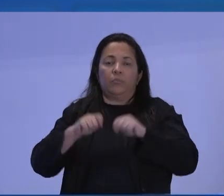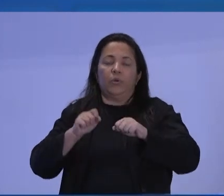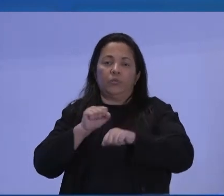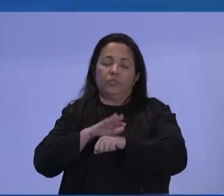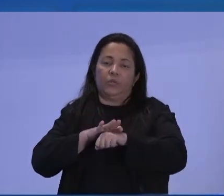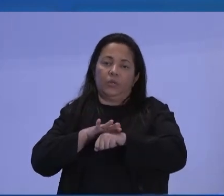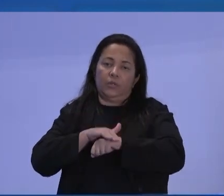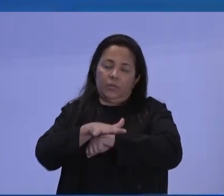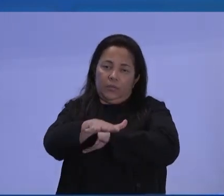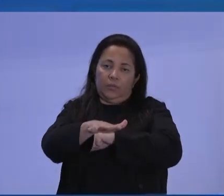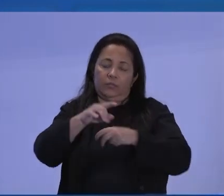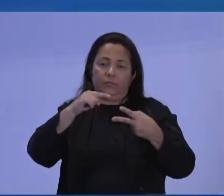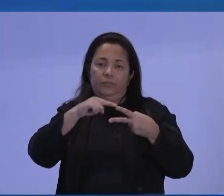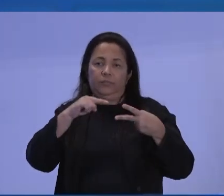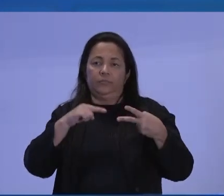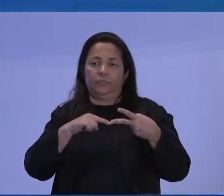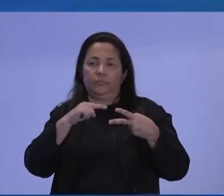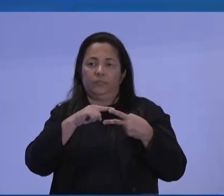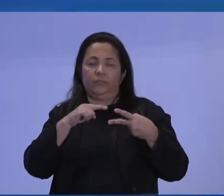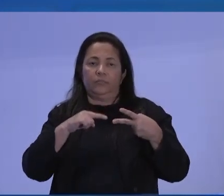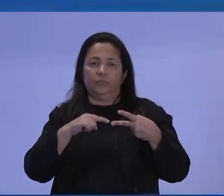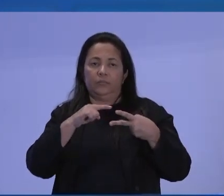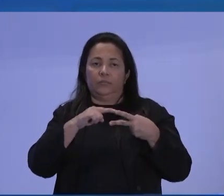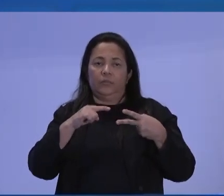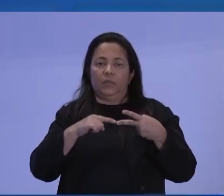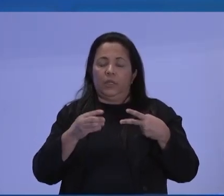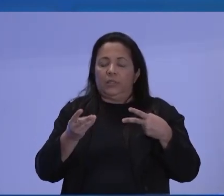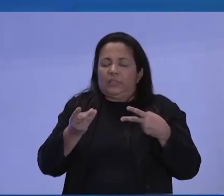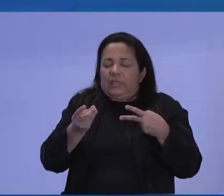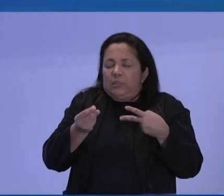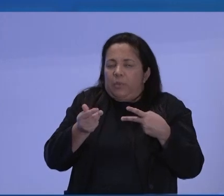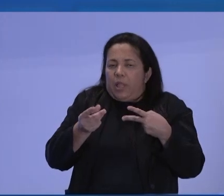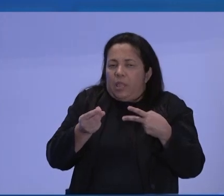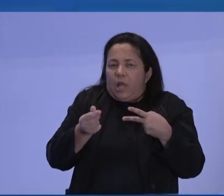as doenças não apresentam alteração da sensibilidade.